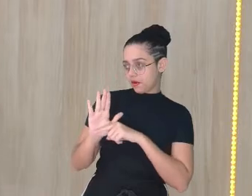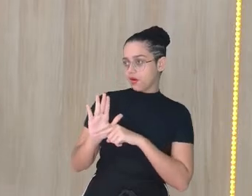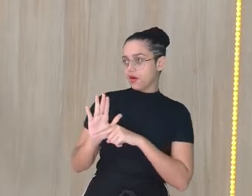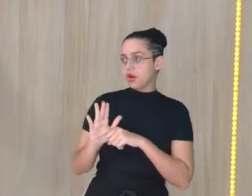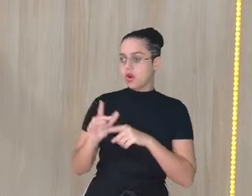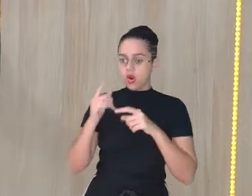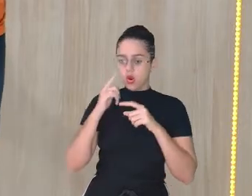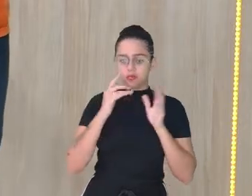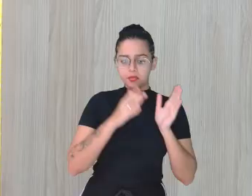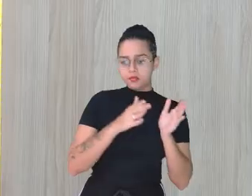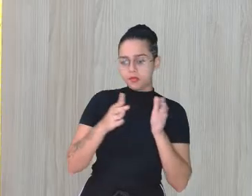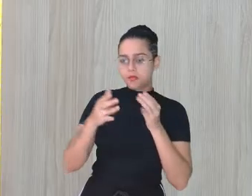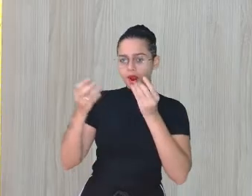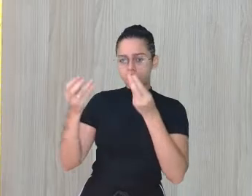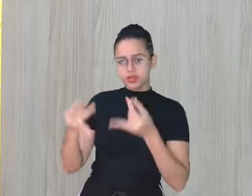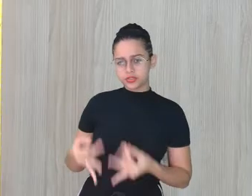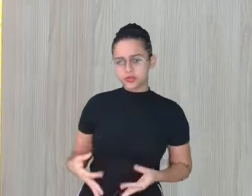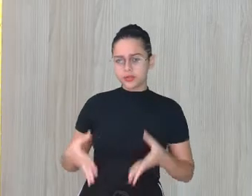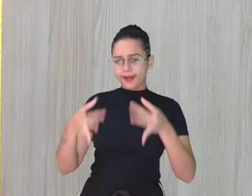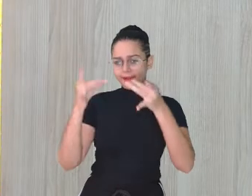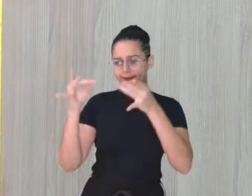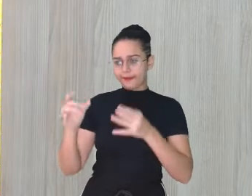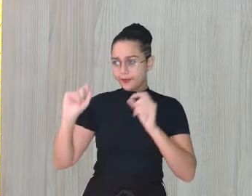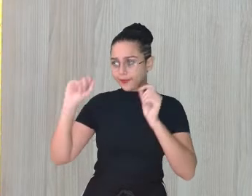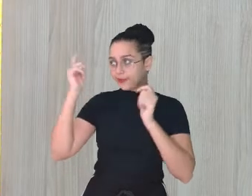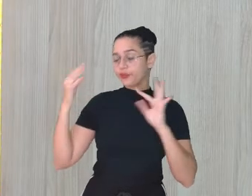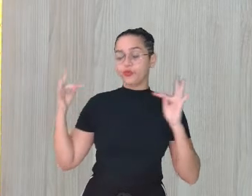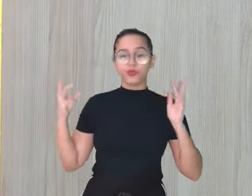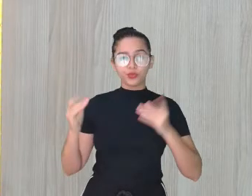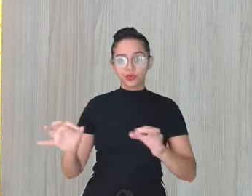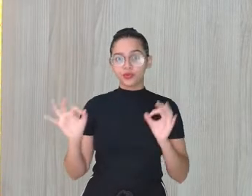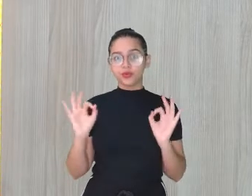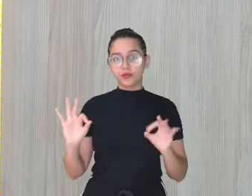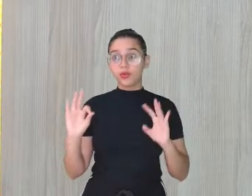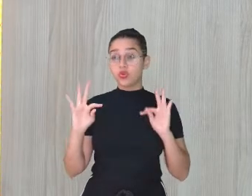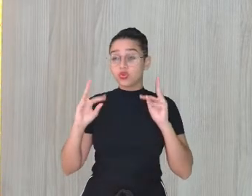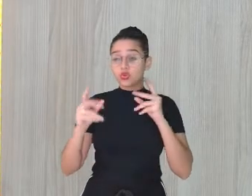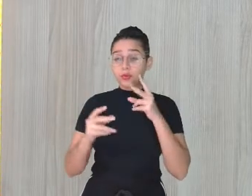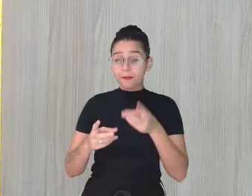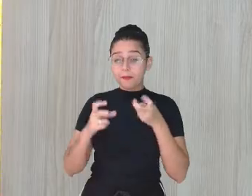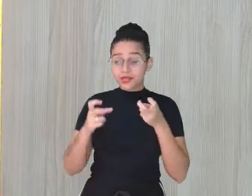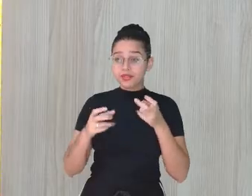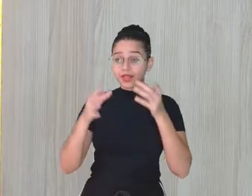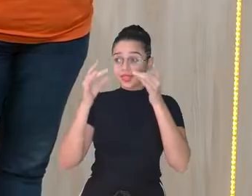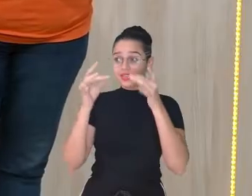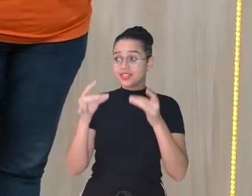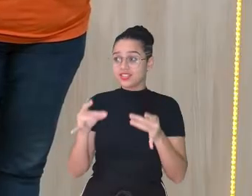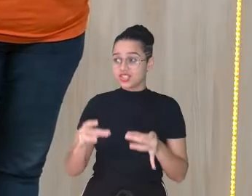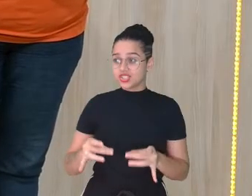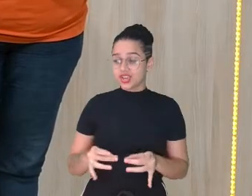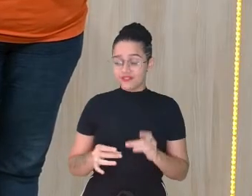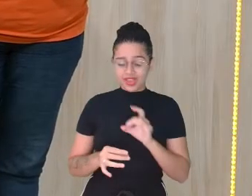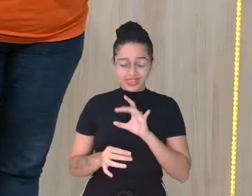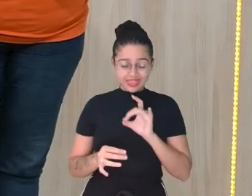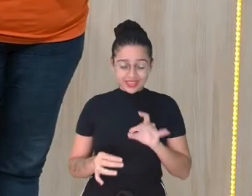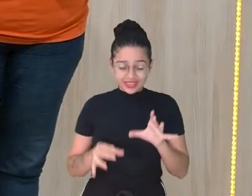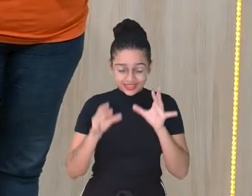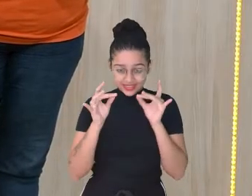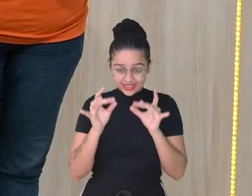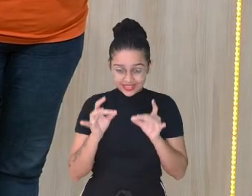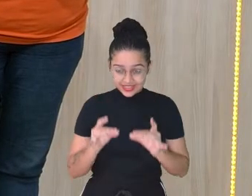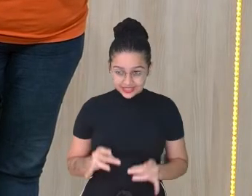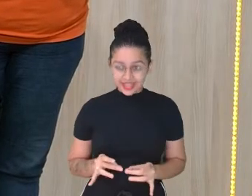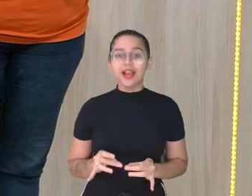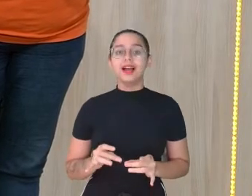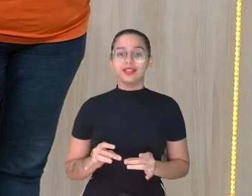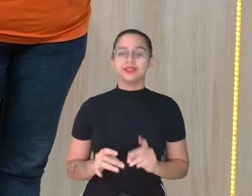de alumínio. Né, do ambiente, a iluminação, tudo é incrível. E tudo você viu que ele descreveu? Descreveu cada